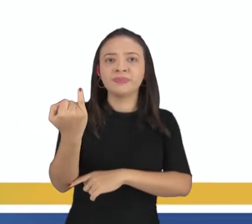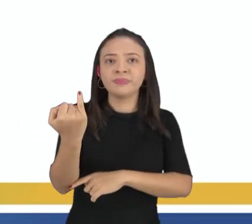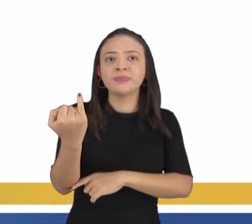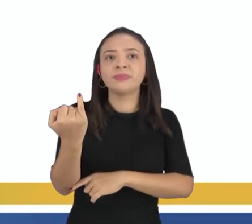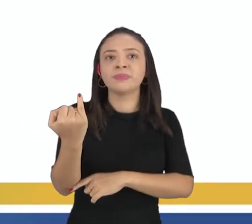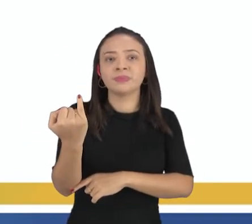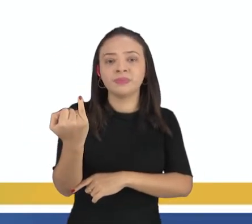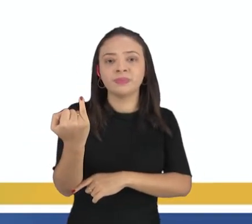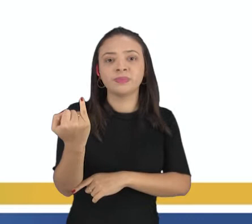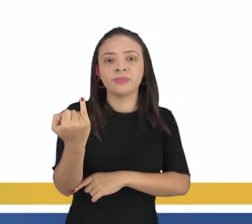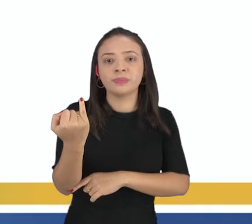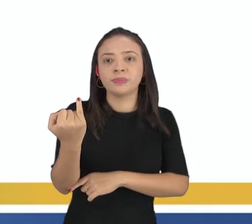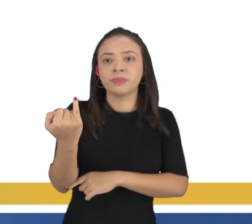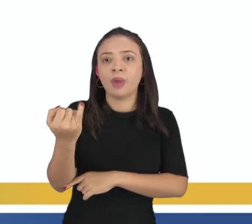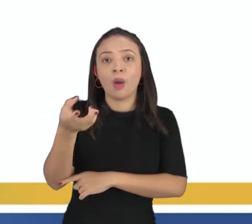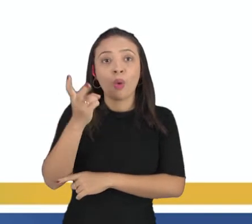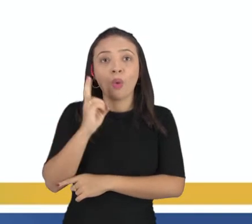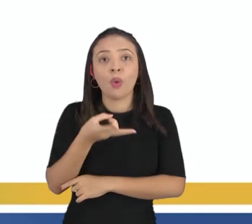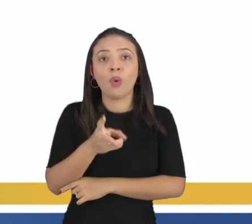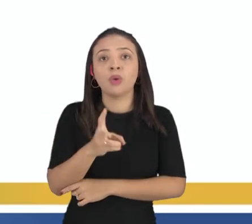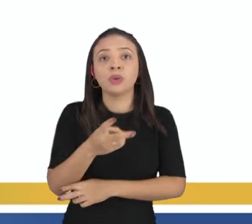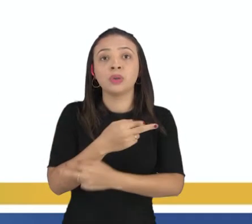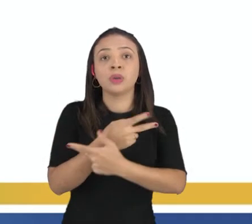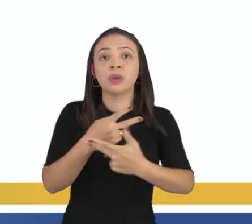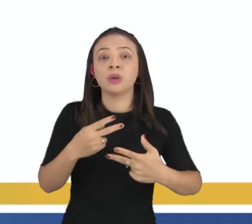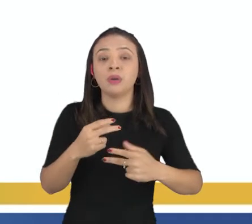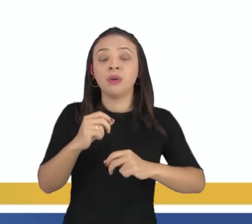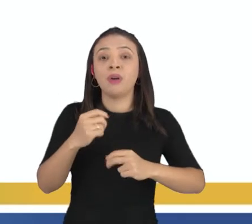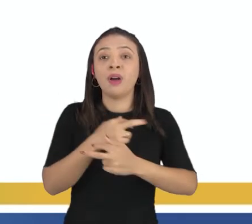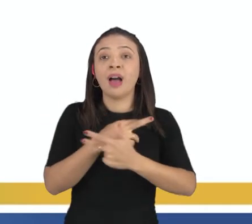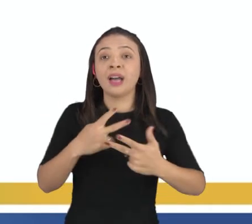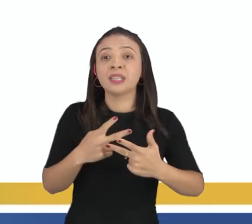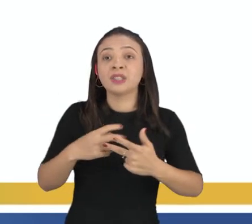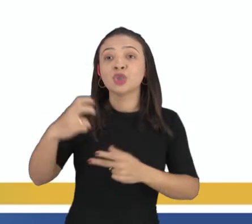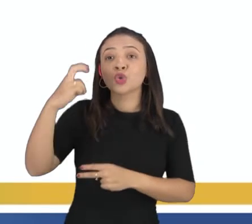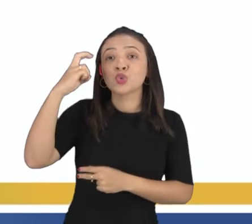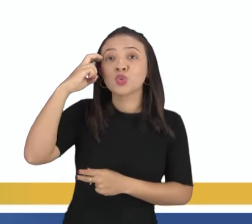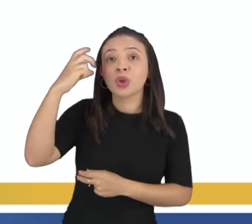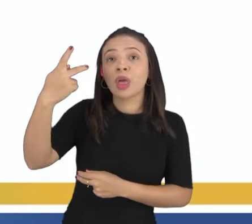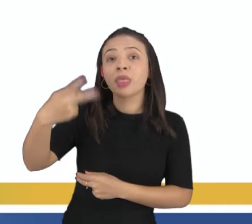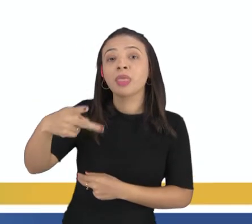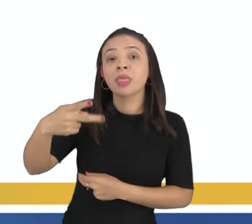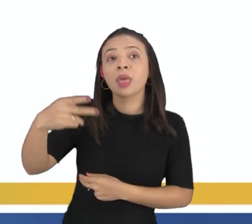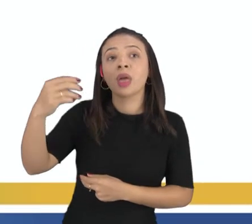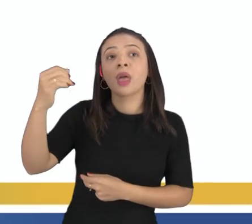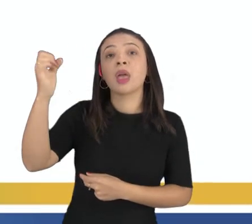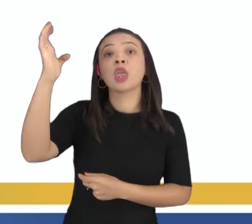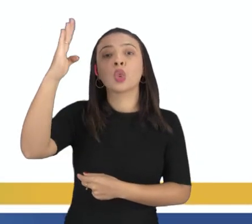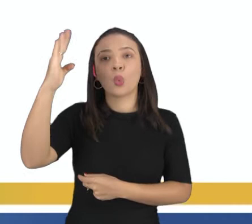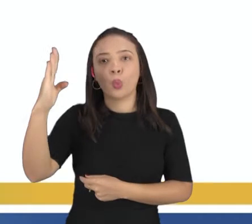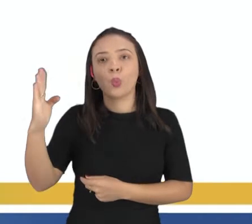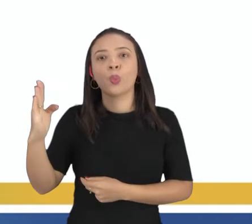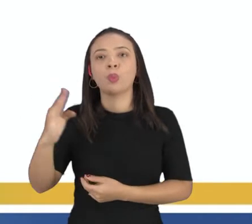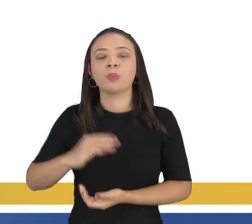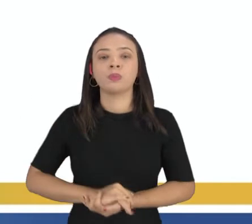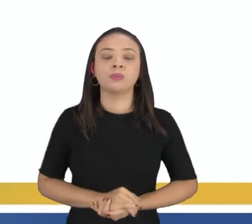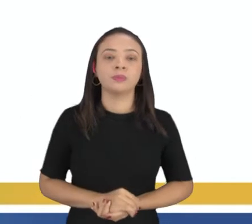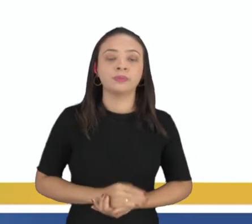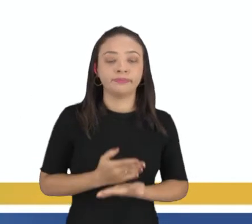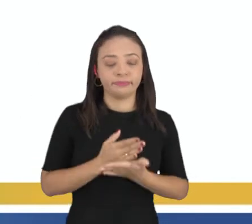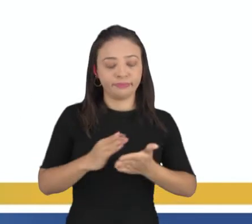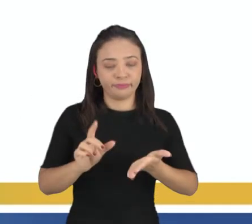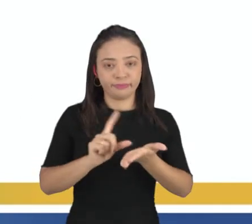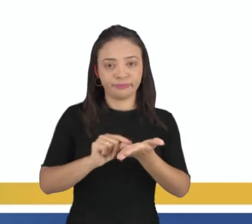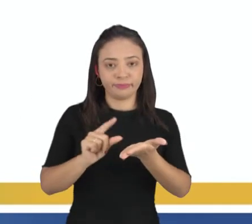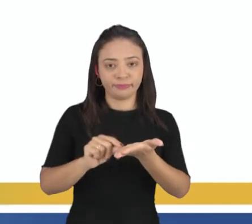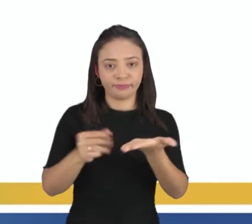para o funcionamento das diversas engrenagens multiculturais chamadas Brasil. Terminou o nosso